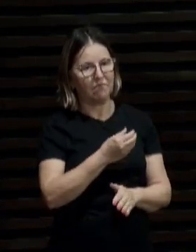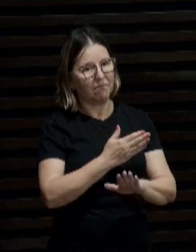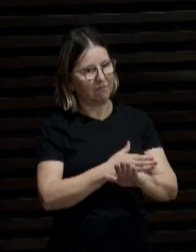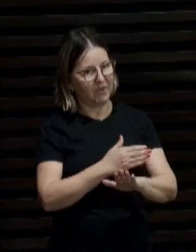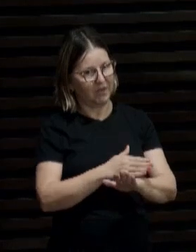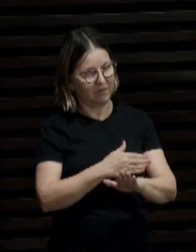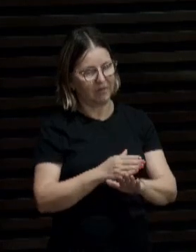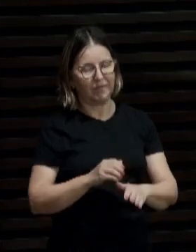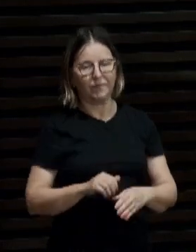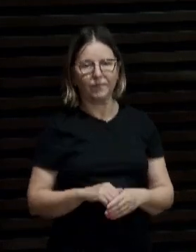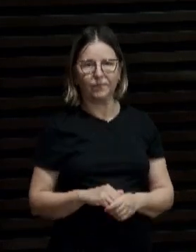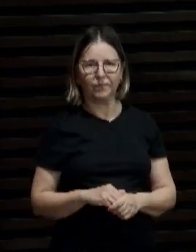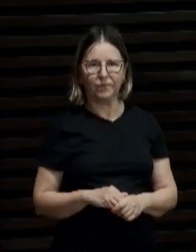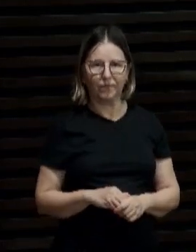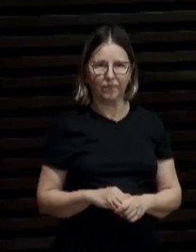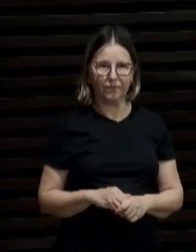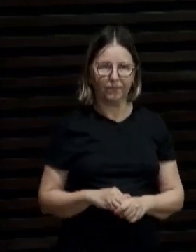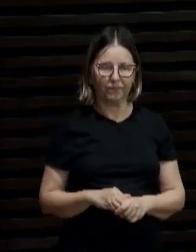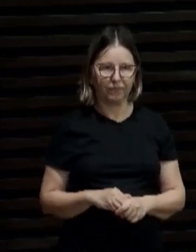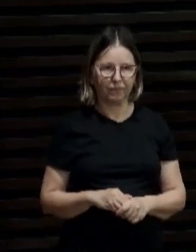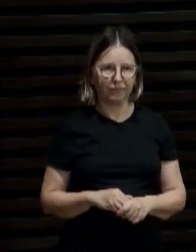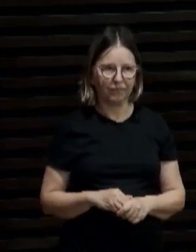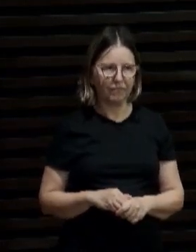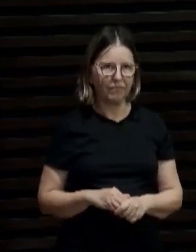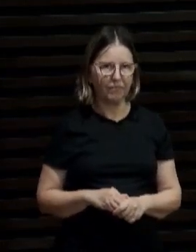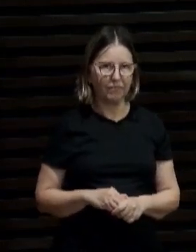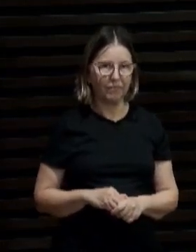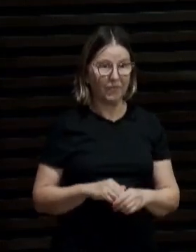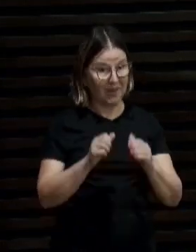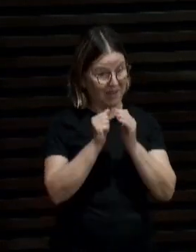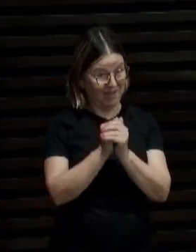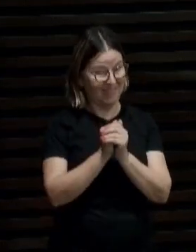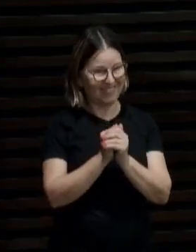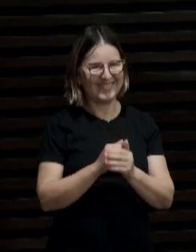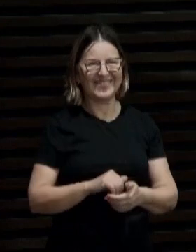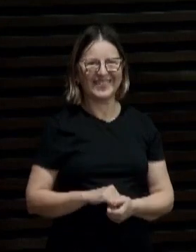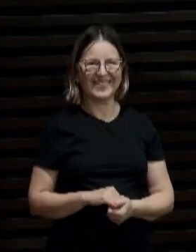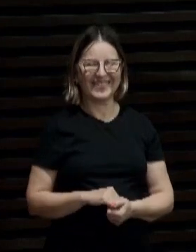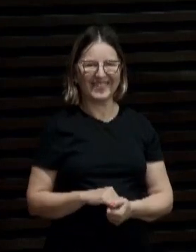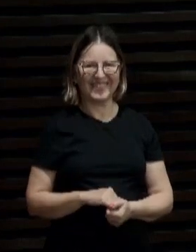importante, mas sem ortopraxia é morto. Amém, meus irmãos?